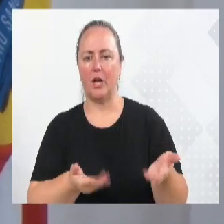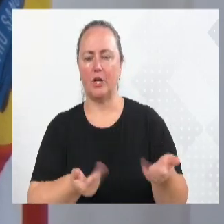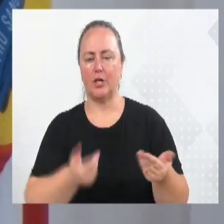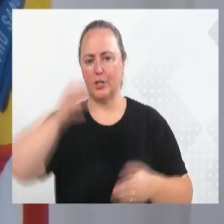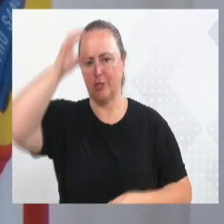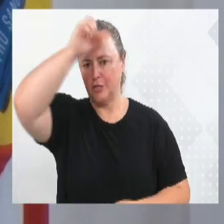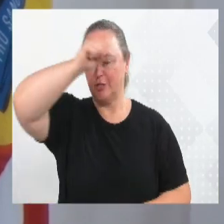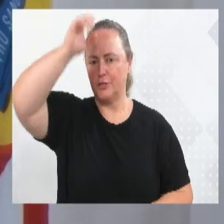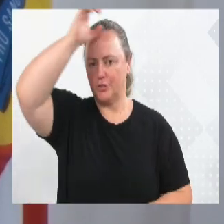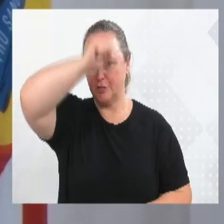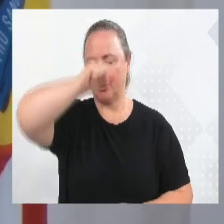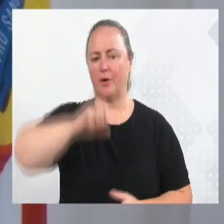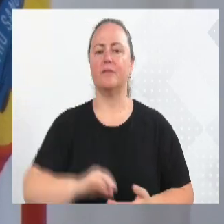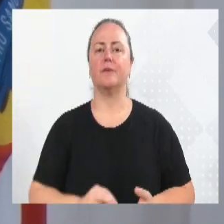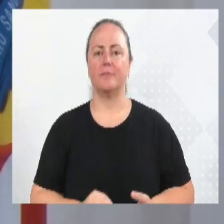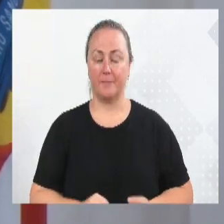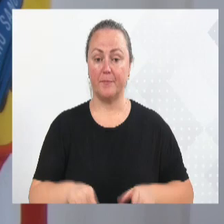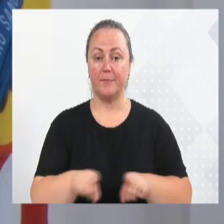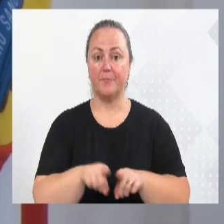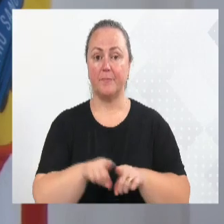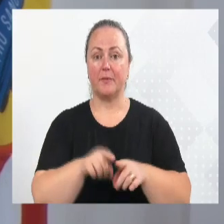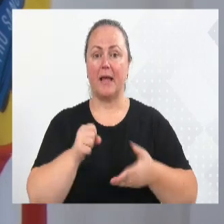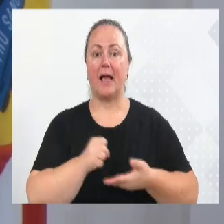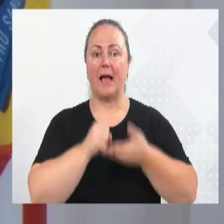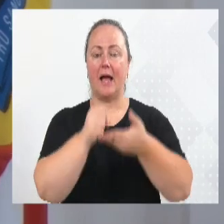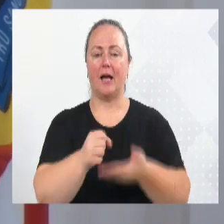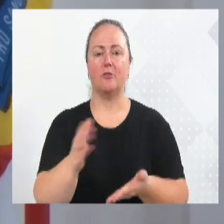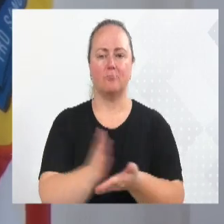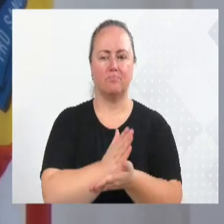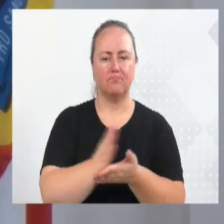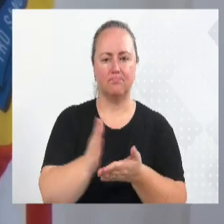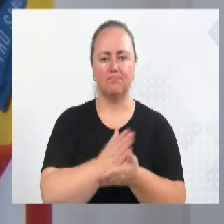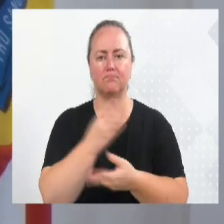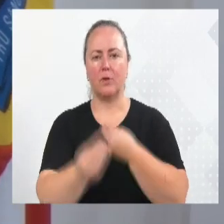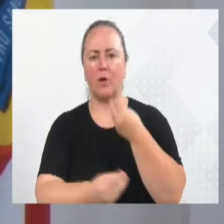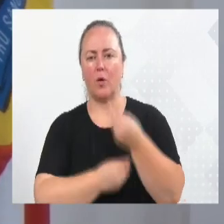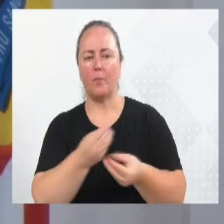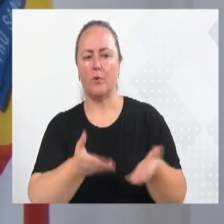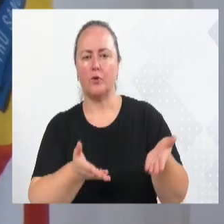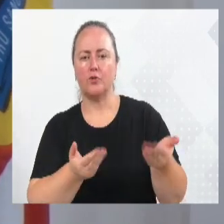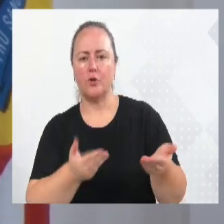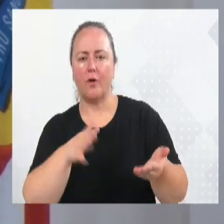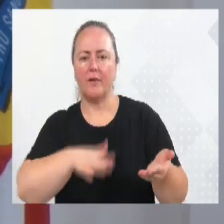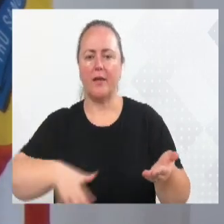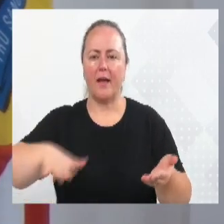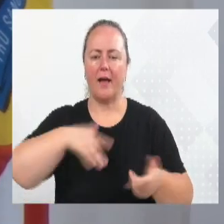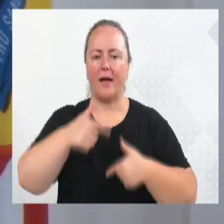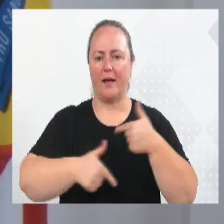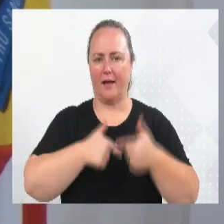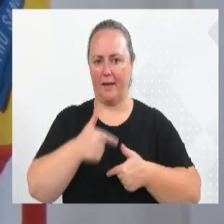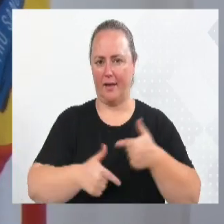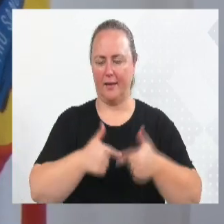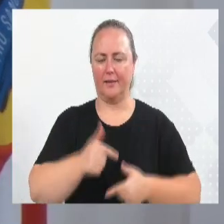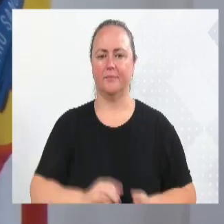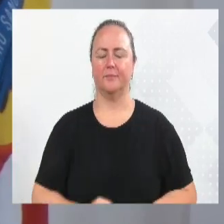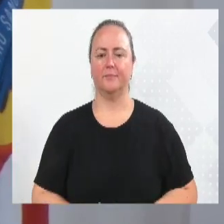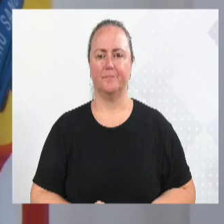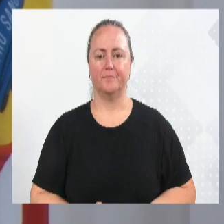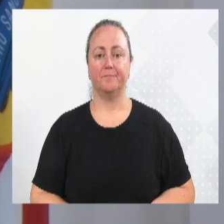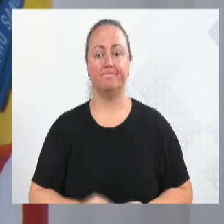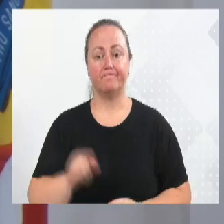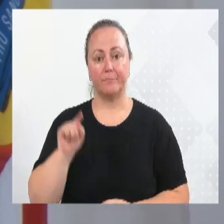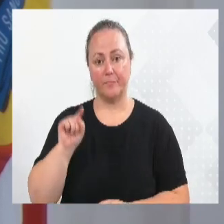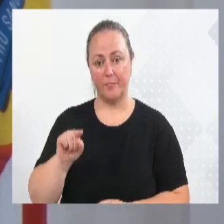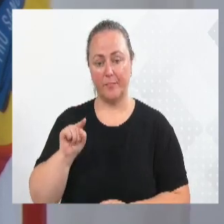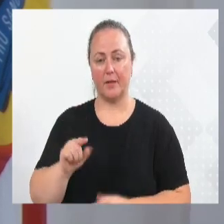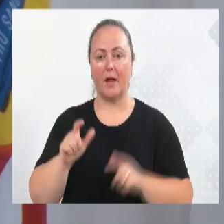e ver e ajudar a fazer algumas pontes para inserção desses jovens também no mercado de trabalho e lá inclusive na gerar